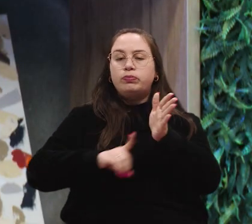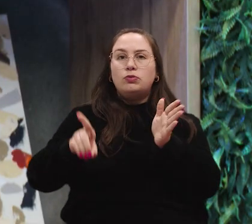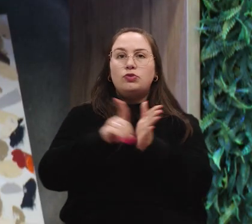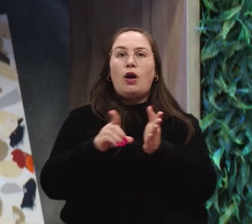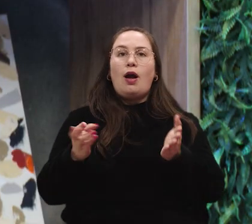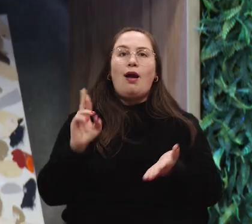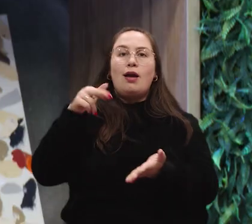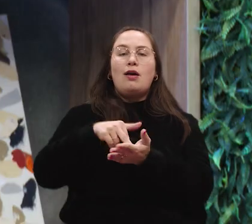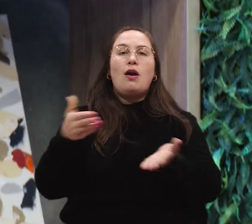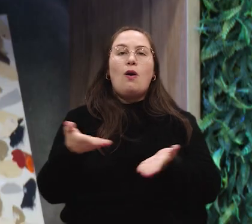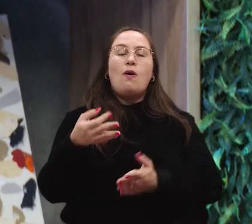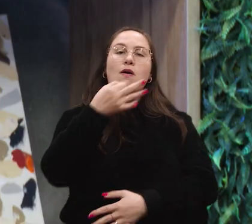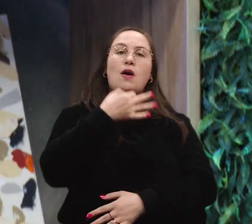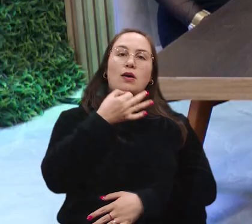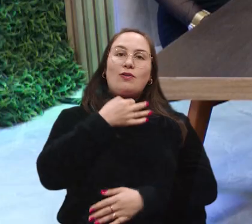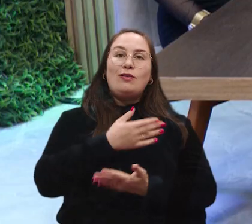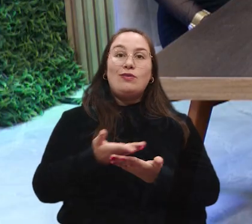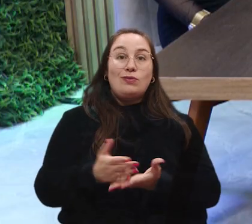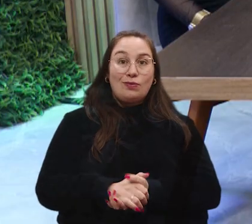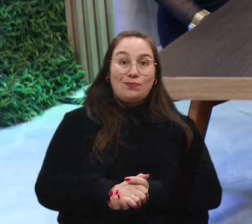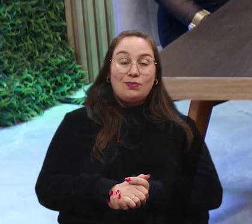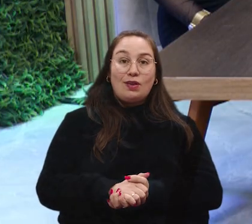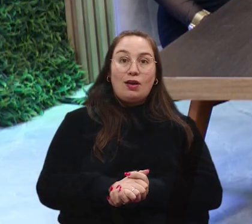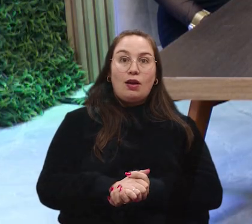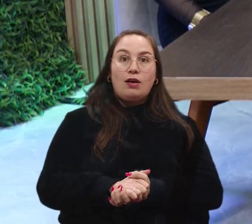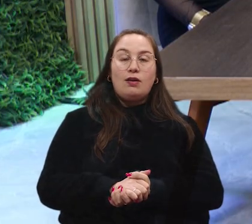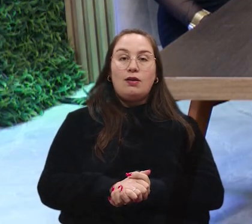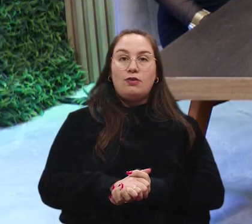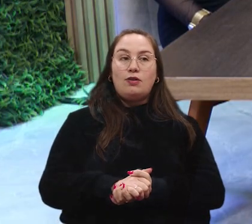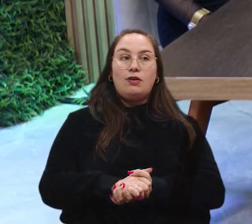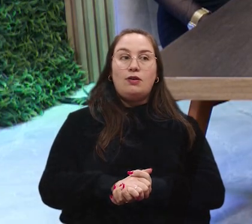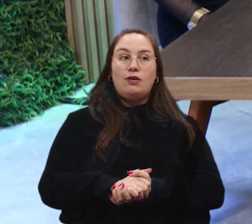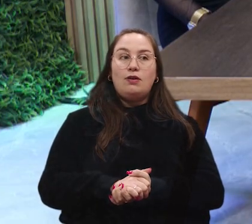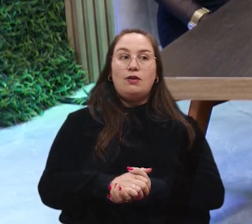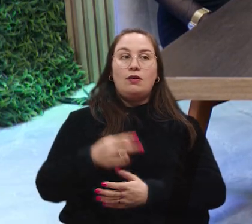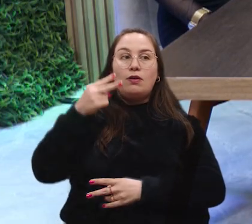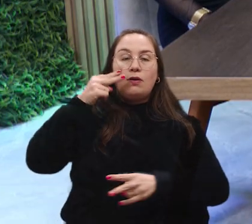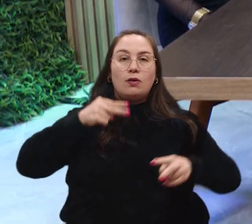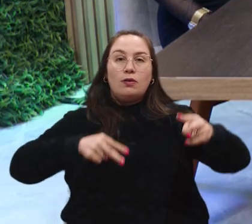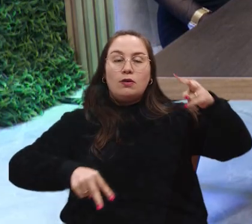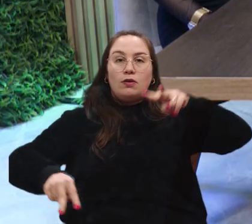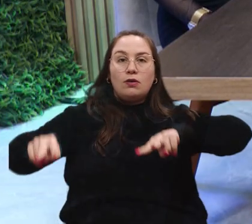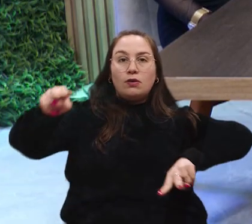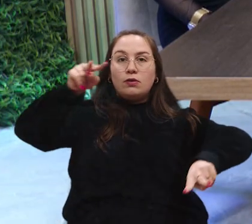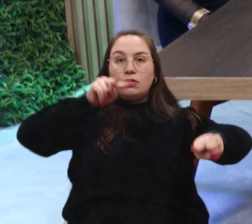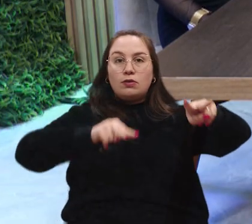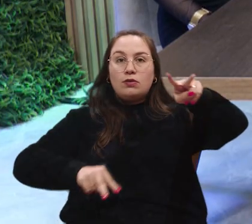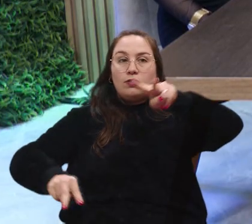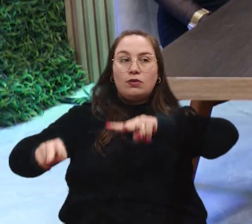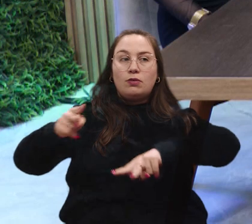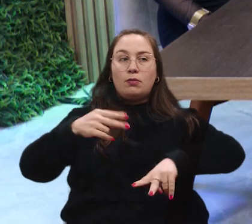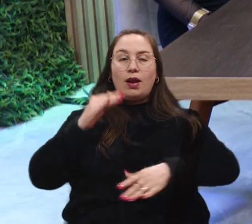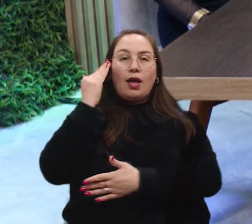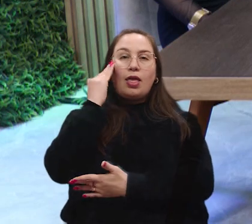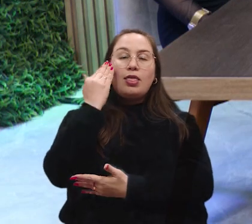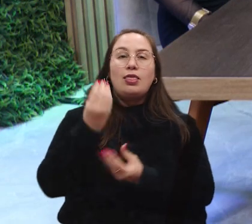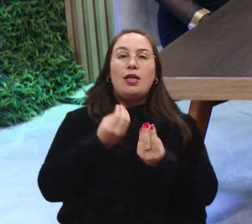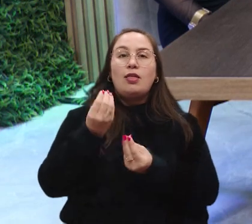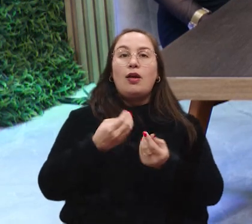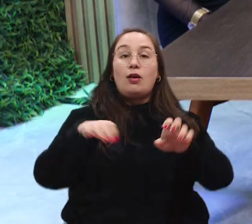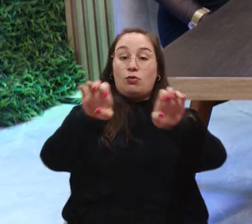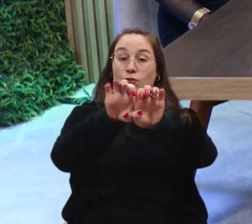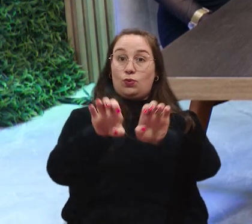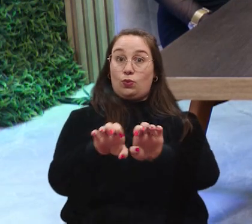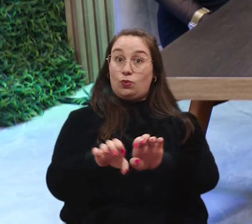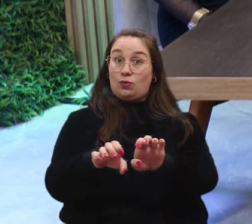tem da realidade hoje em Caxias do Sul? A gente faz uma radiografia, né? Nós entendemos que tem a questão